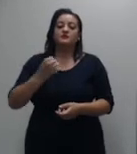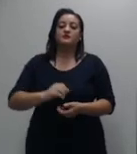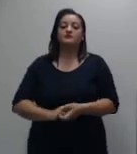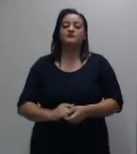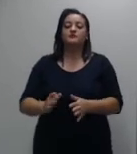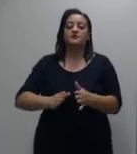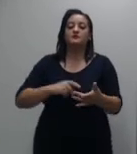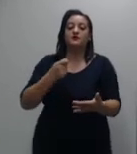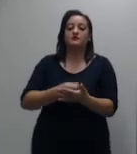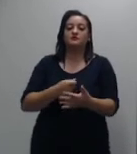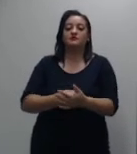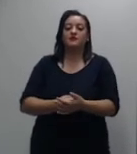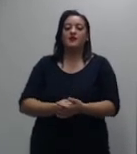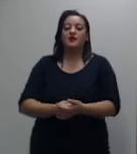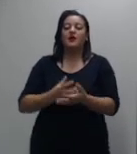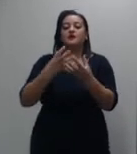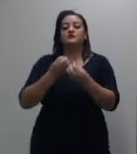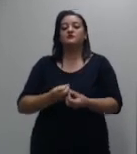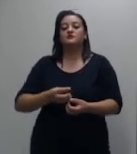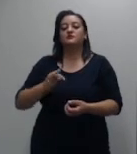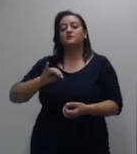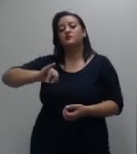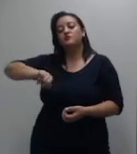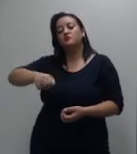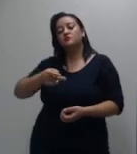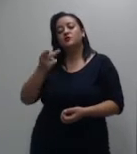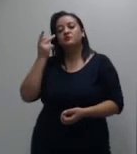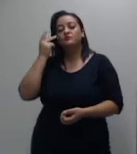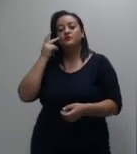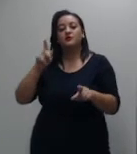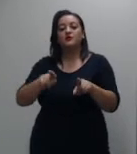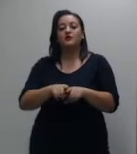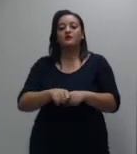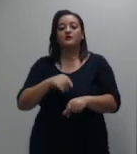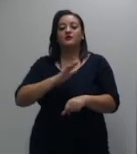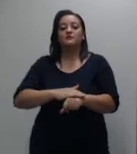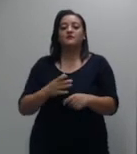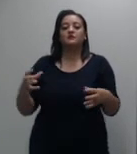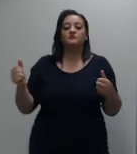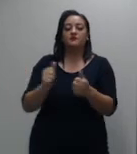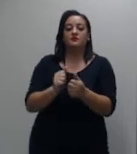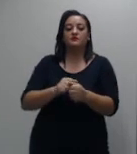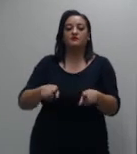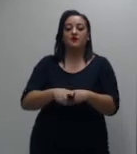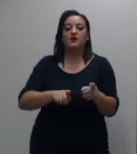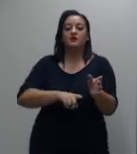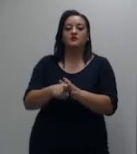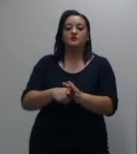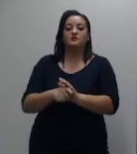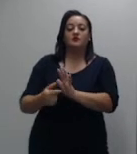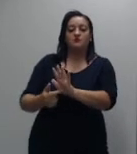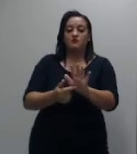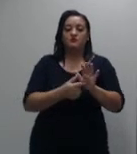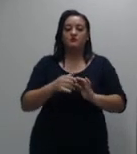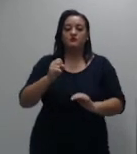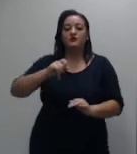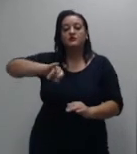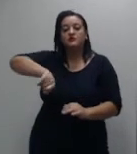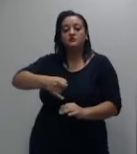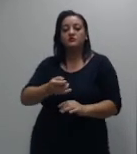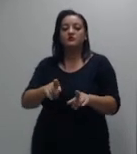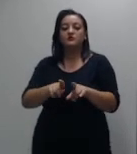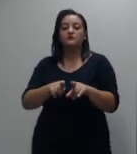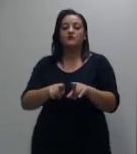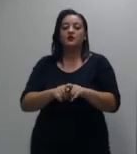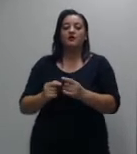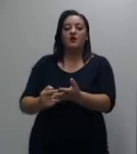confirmada pelo TJ de São Paulo e mais recentemente essa questão foi trazida pelas TJ e o